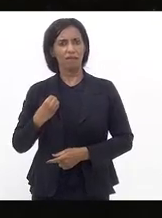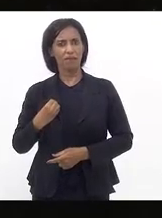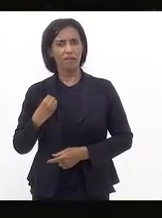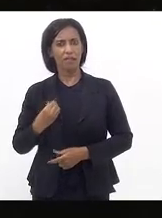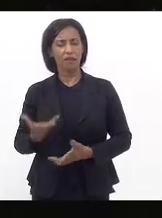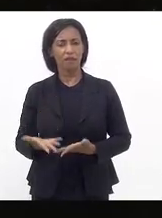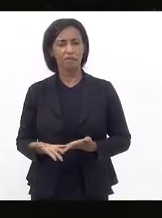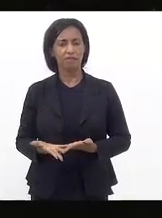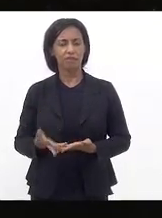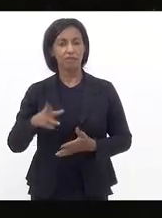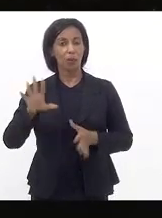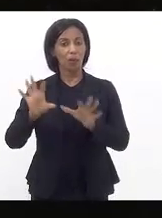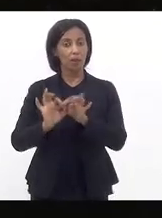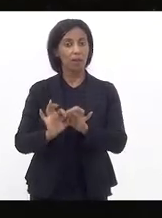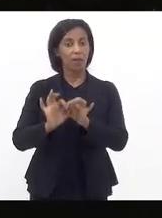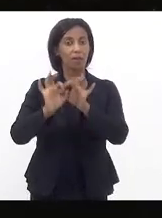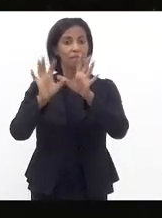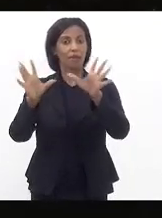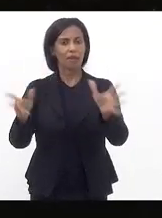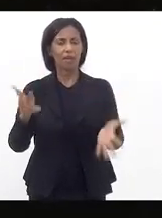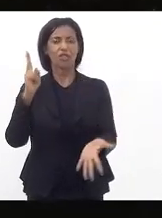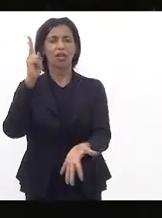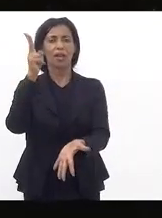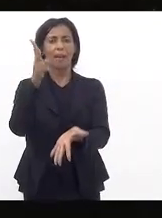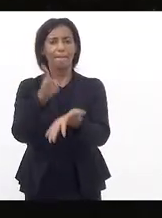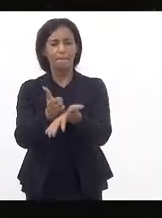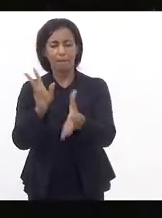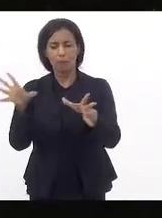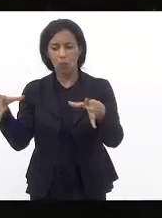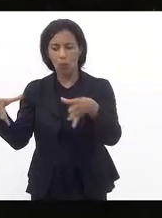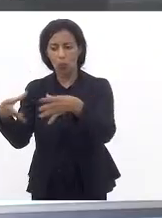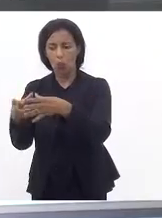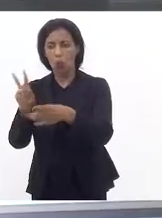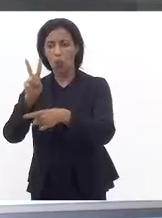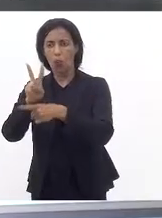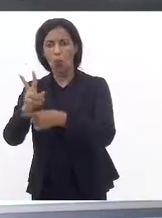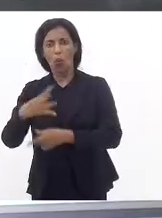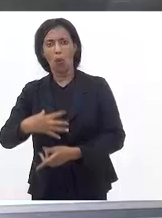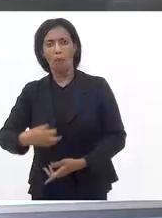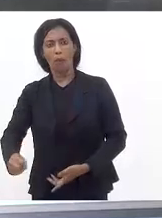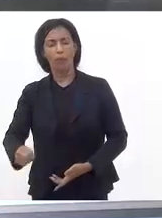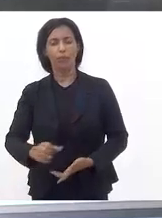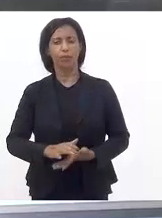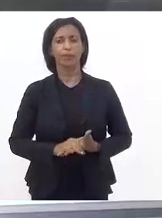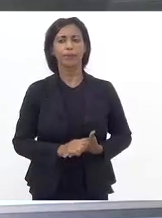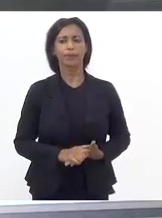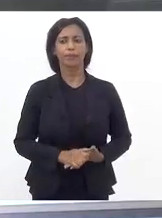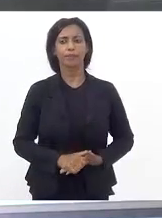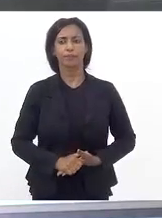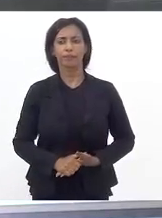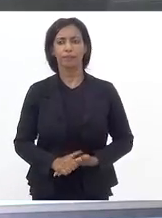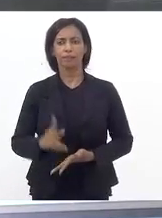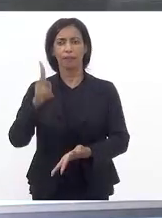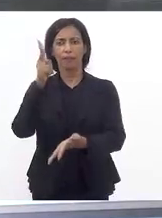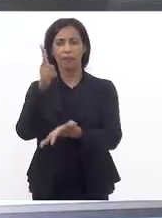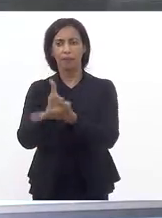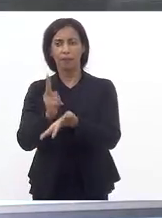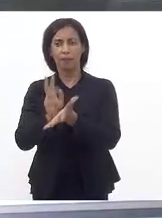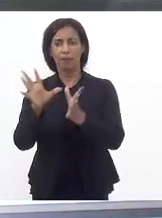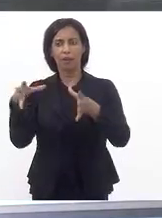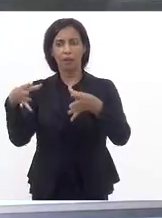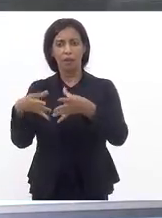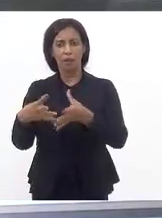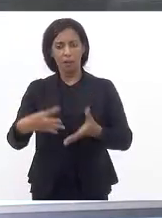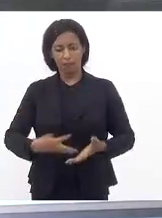é doido ele vai da vida não é da Liberdade não é a mesma galera que ele é feito o aborto é a mesma galera